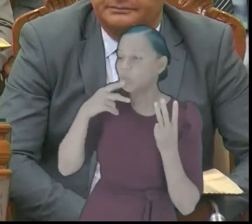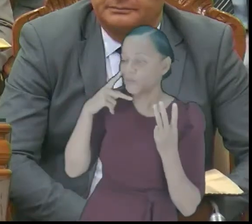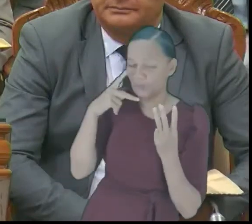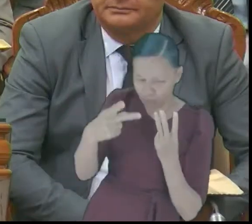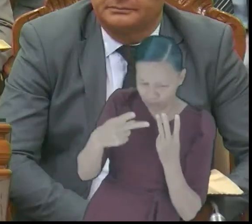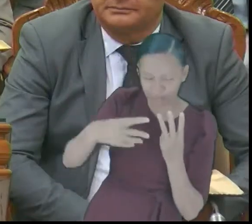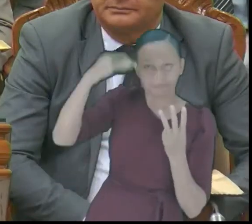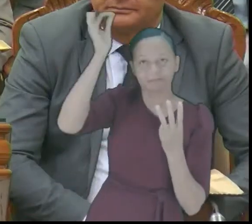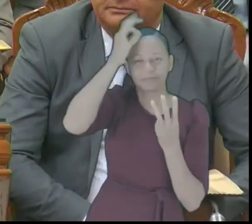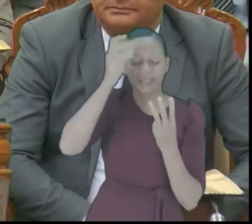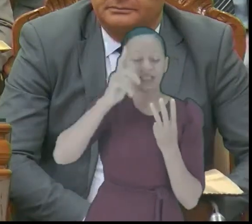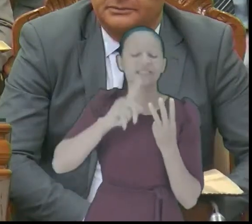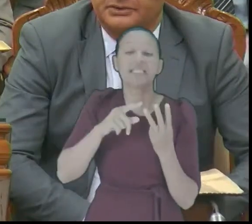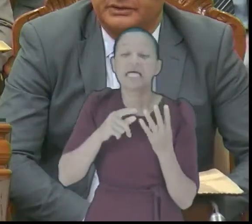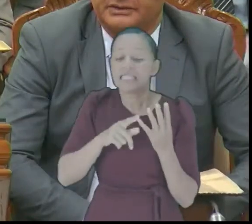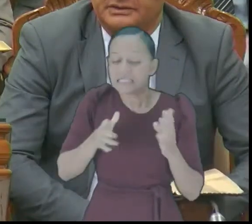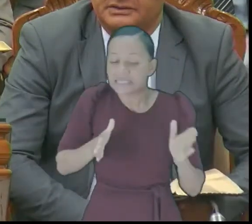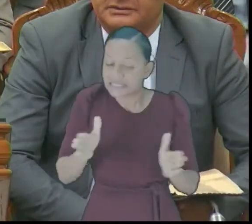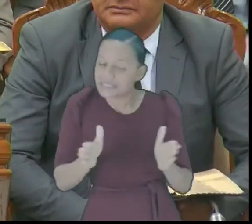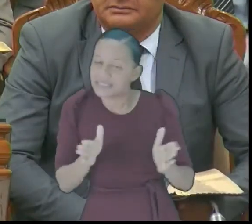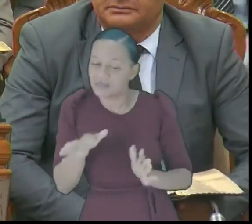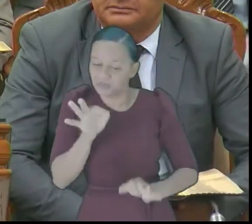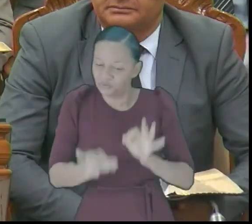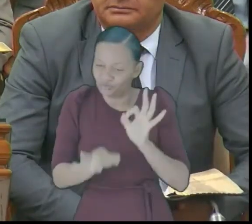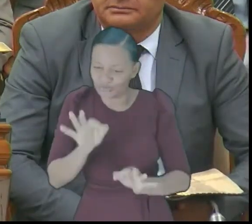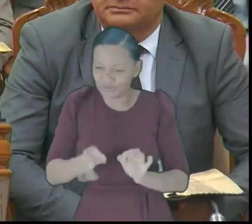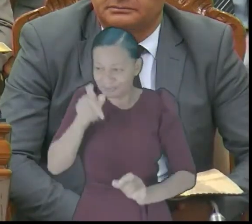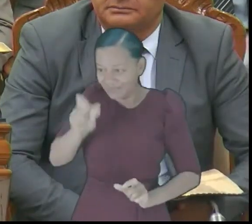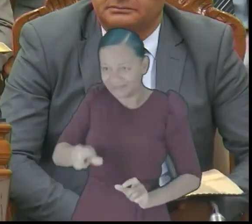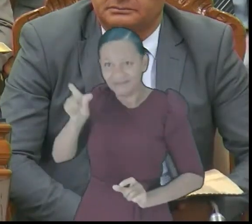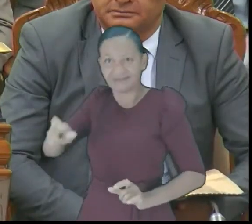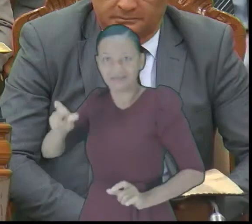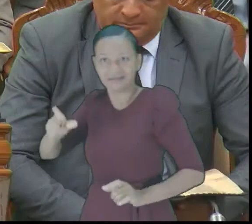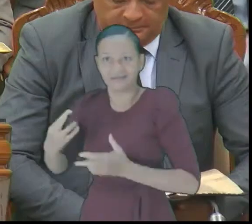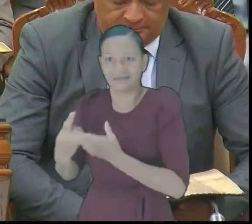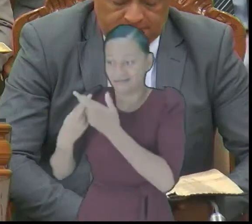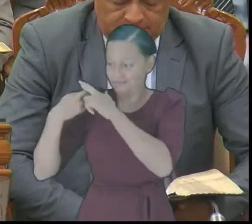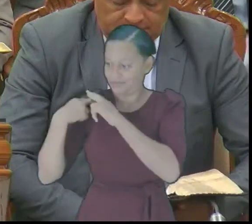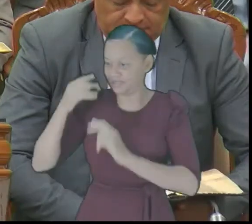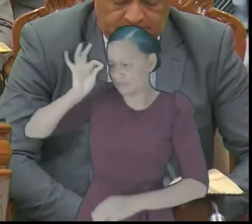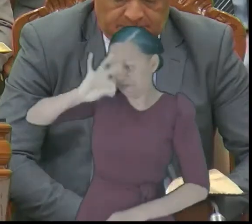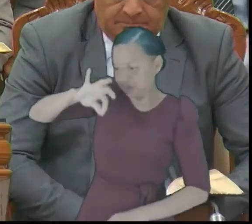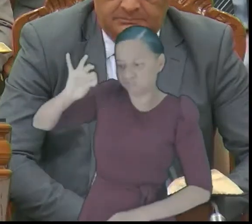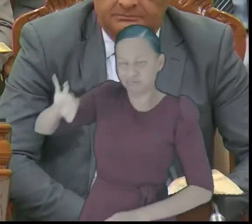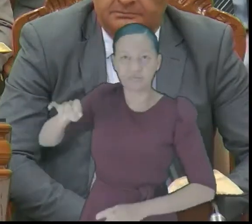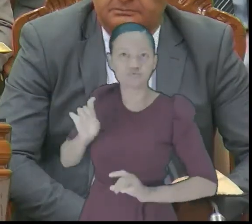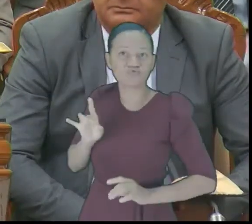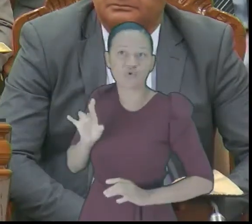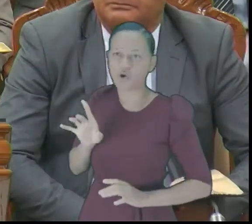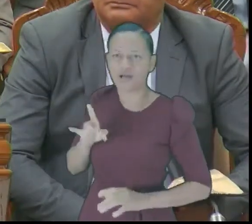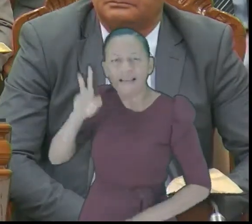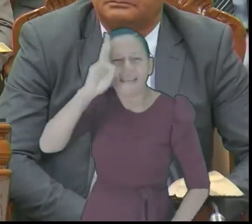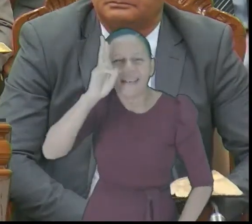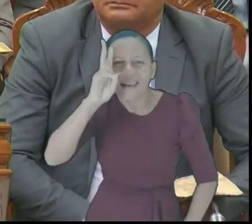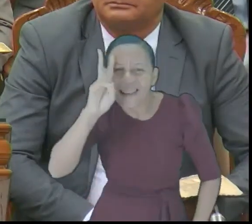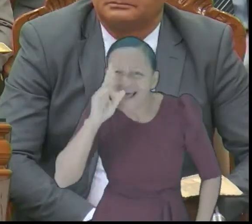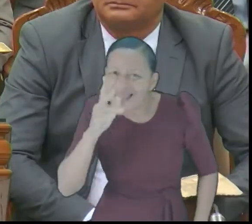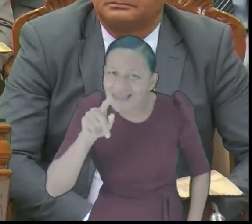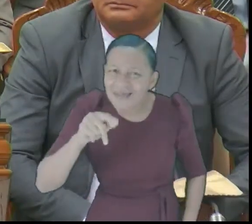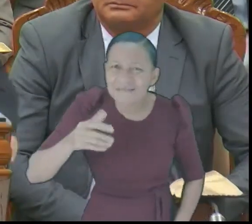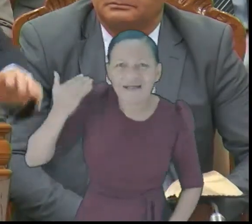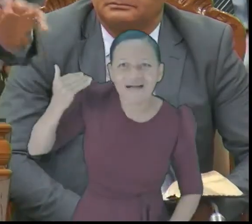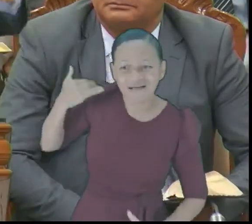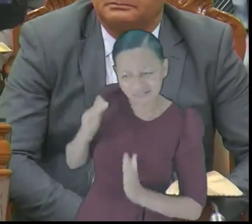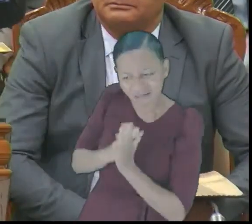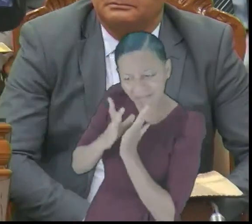Profetas e no tempo dos juízes. Vocês estão lembrados que Moisés,